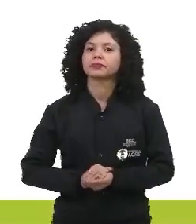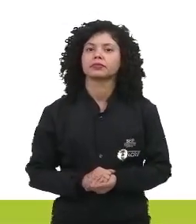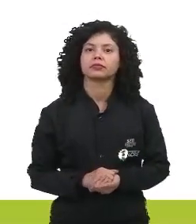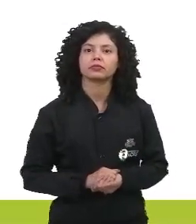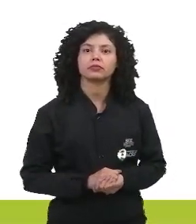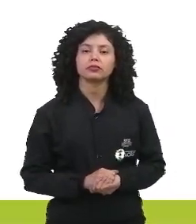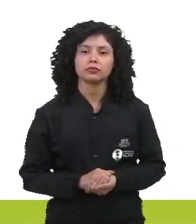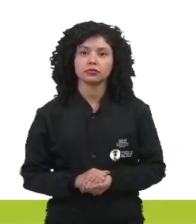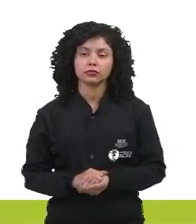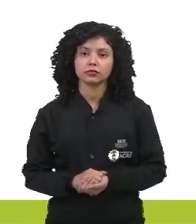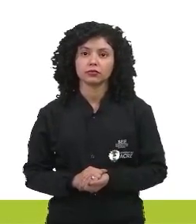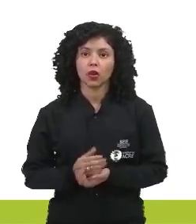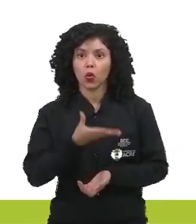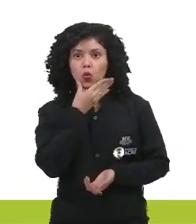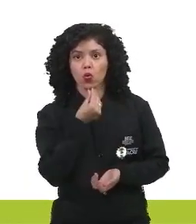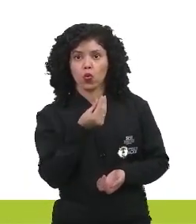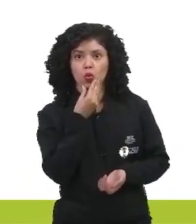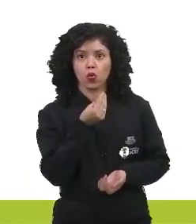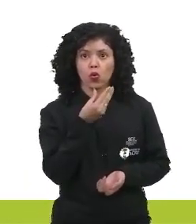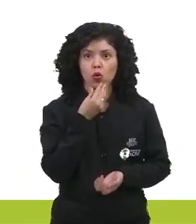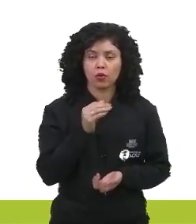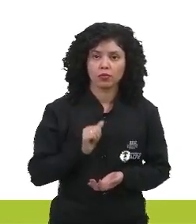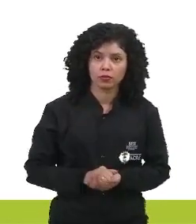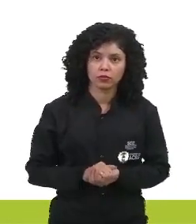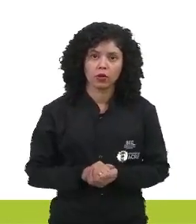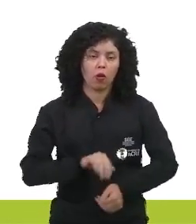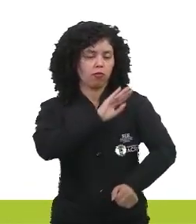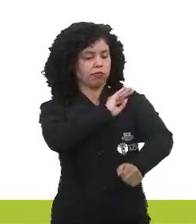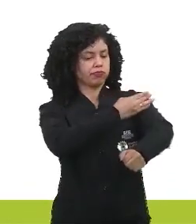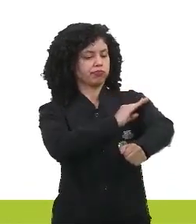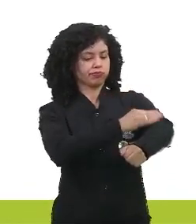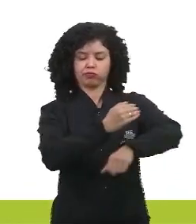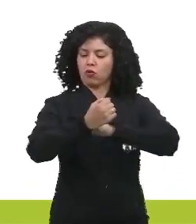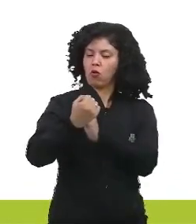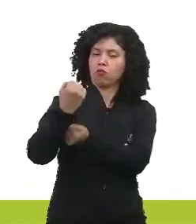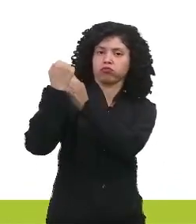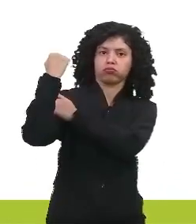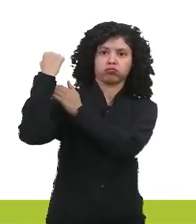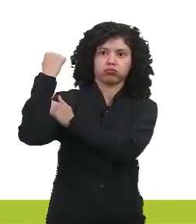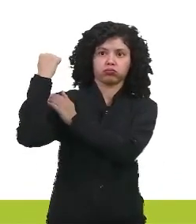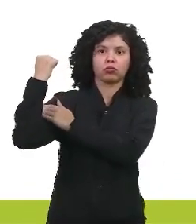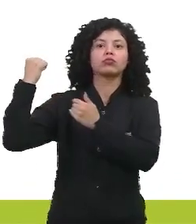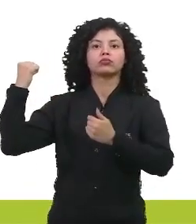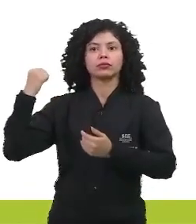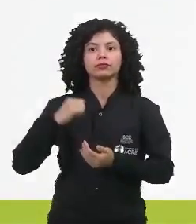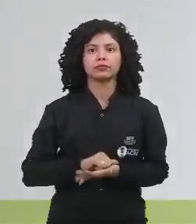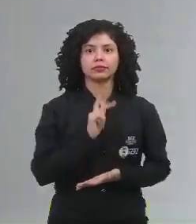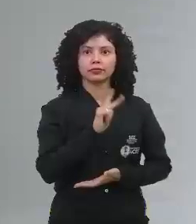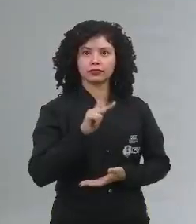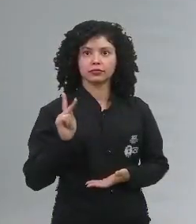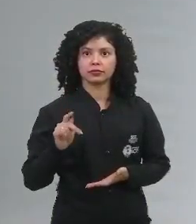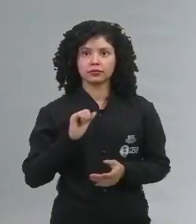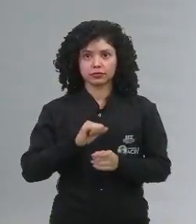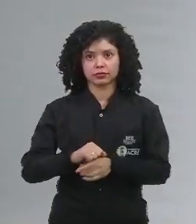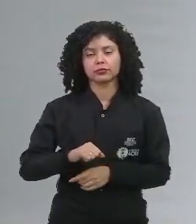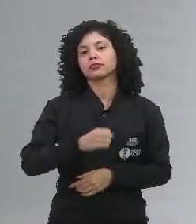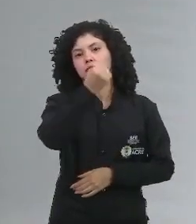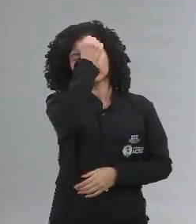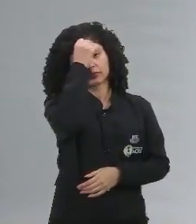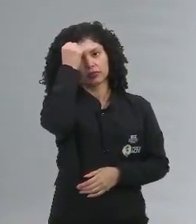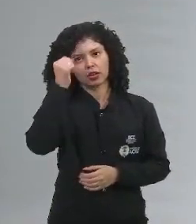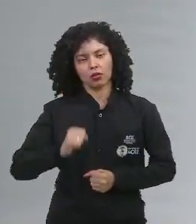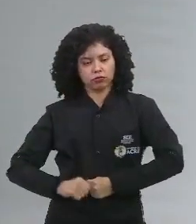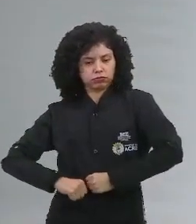grande caparro. Grande caparro é homem musculoso. Aí eu posso trazer a ideia aqui do professor de sociologia, o Ney, né? Que é